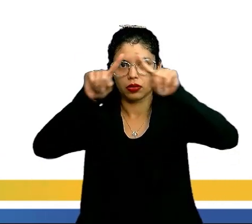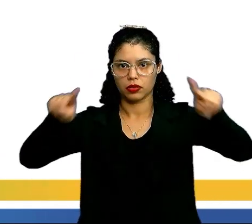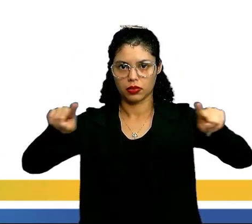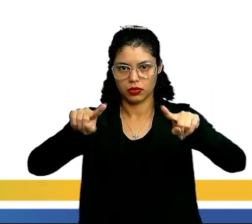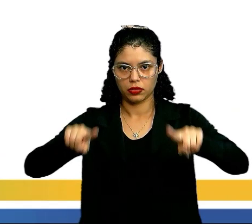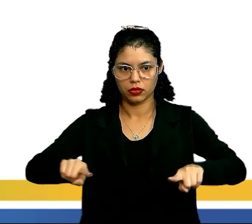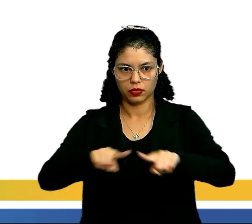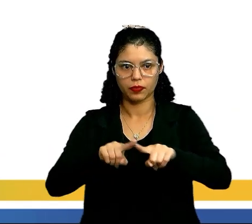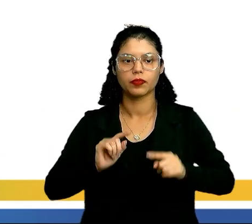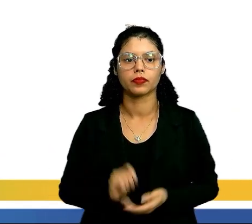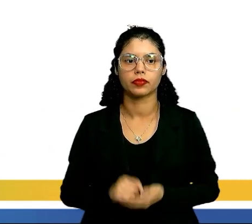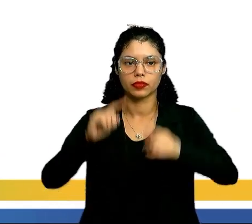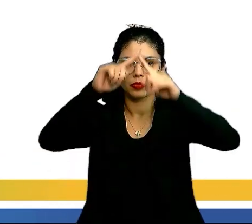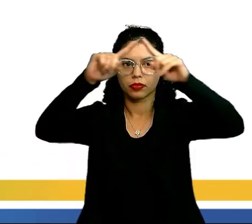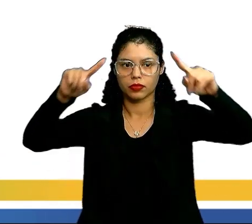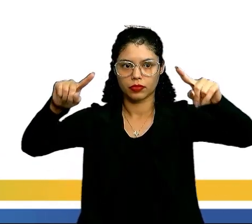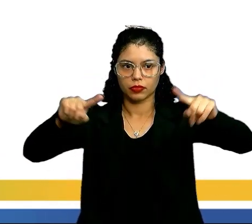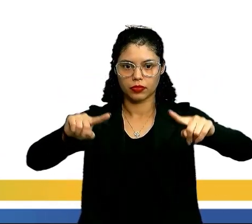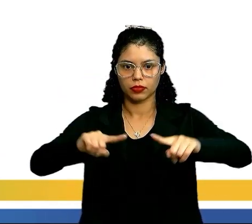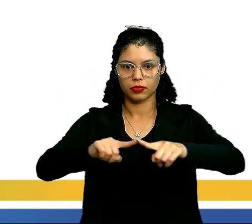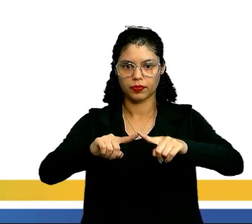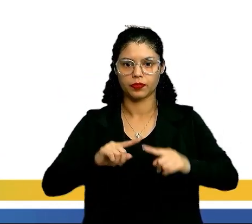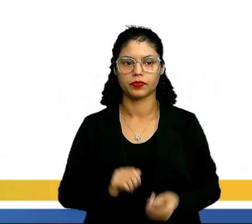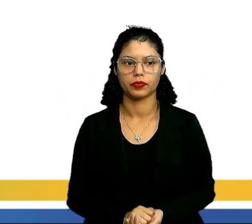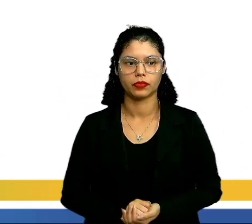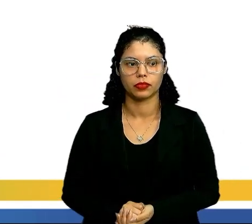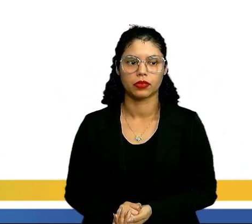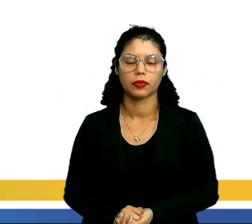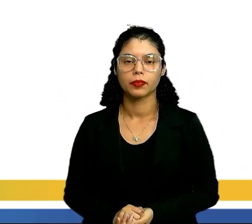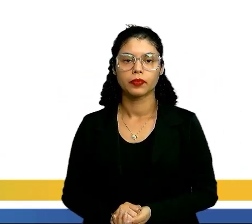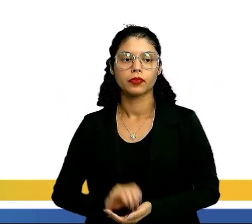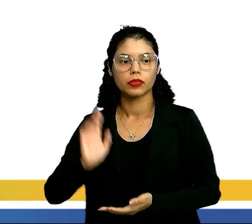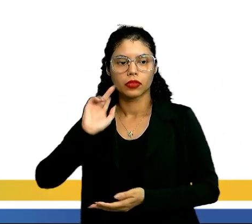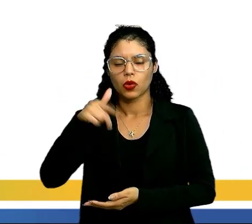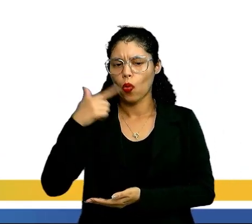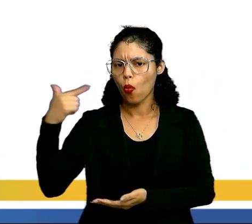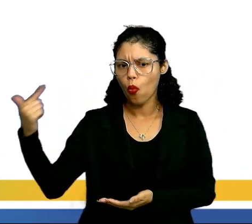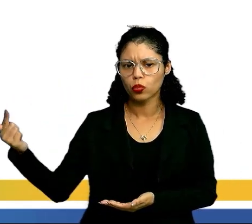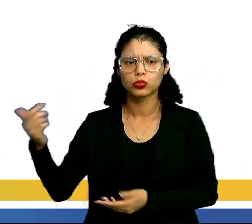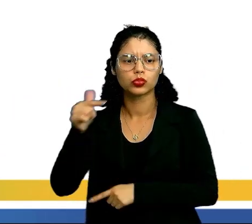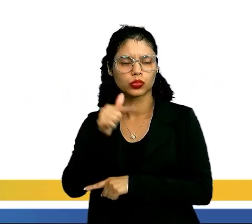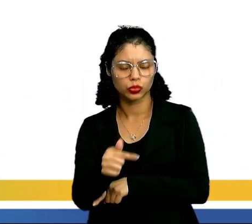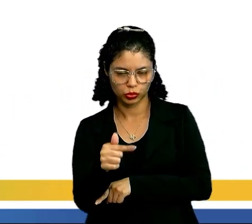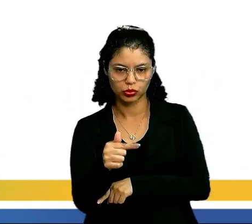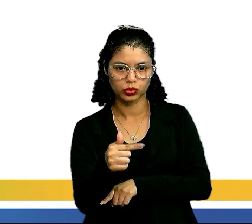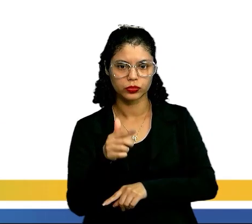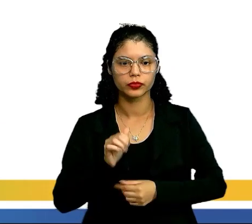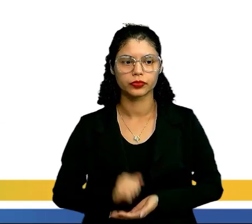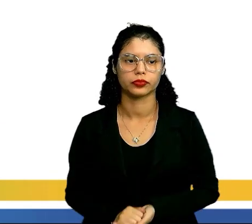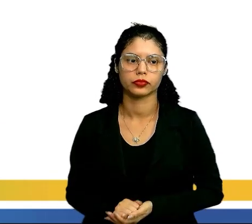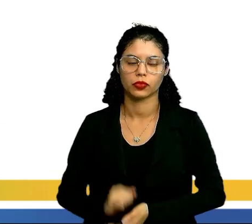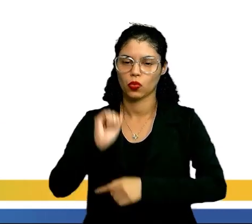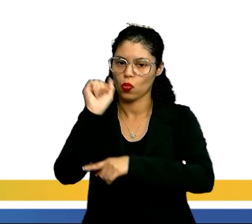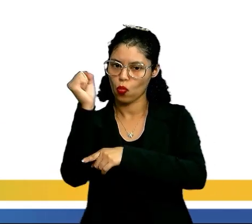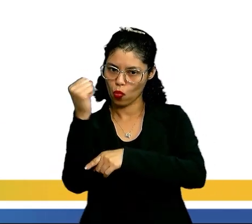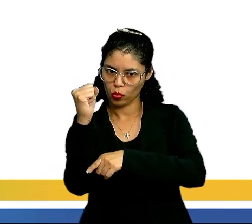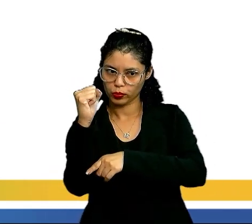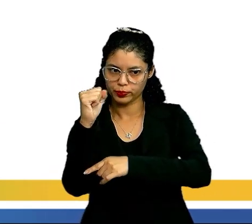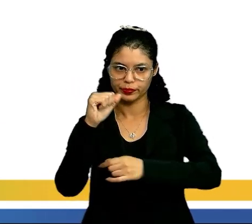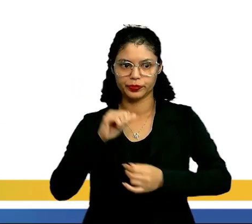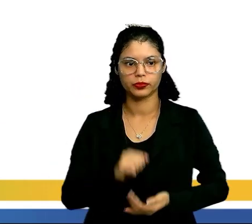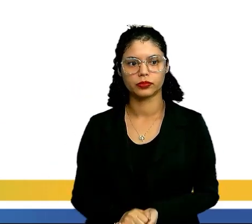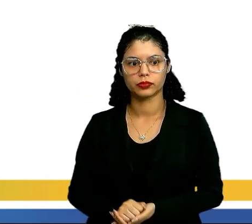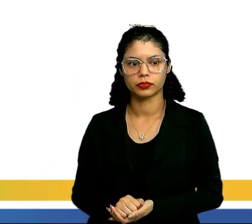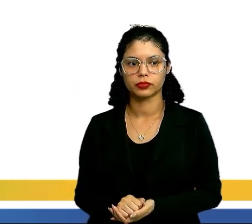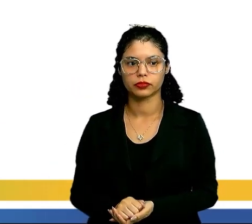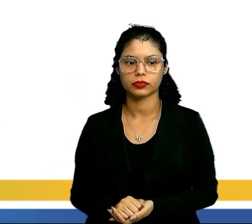o pentágono, o hexágono, tá? O heptágono, que é com 7 lados, o octágono com 8